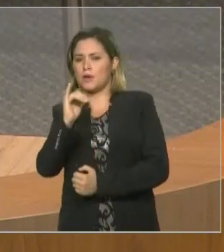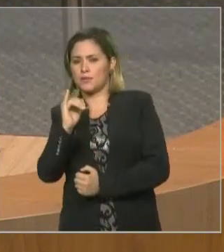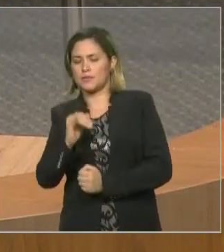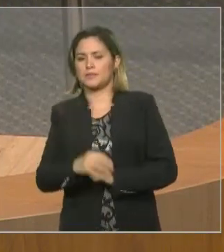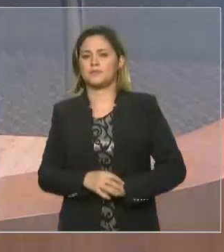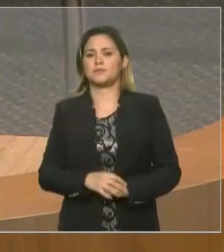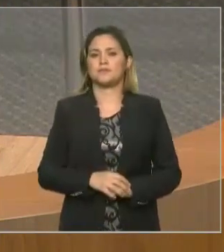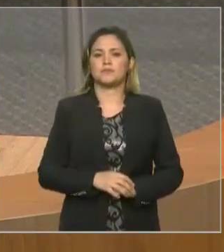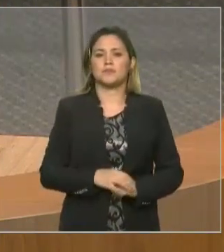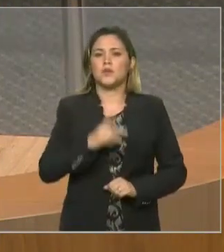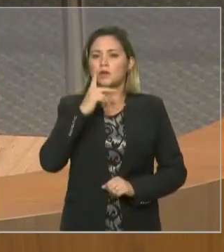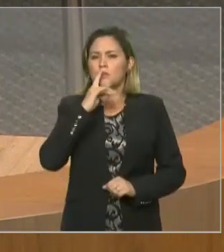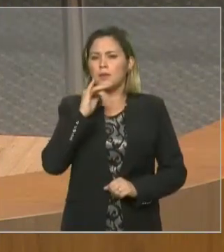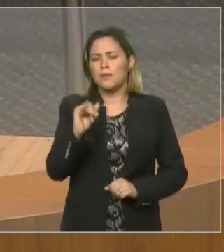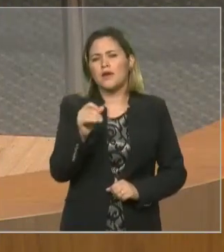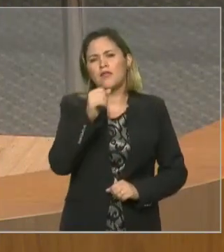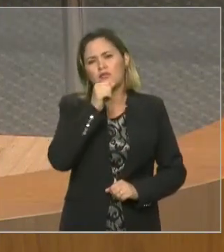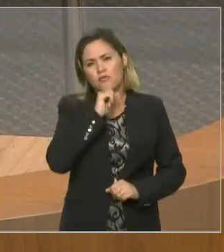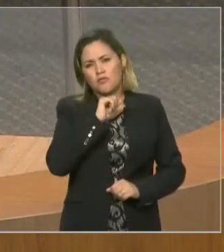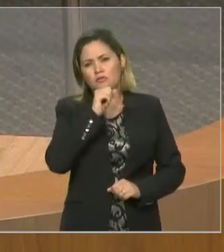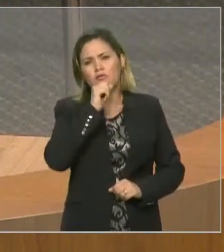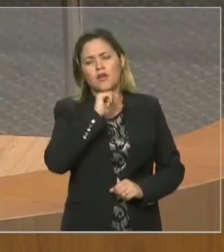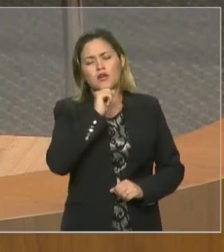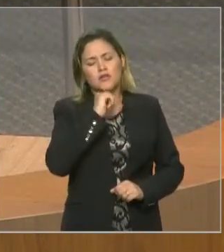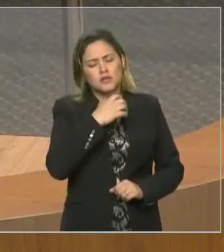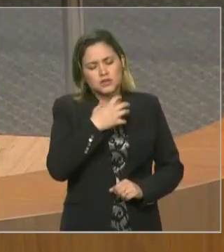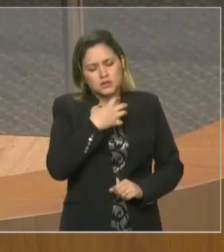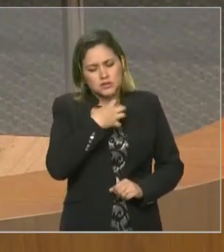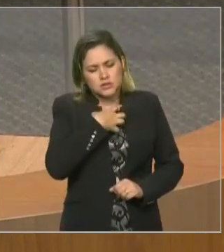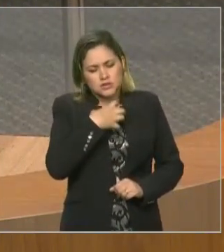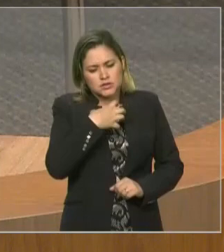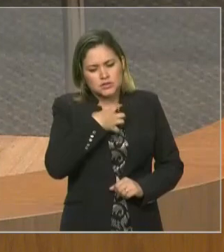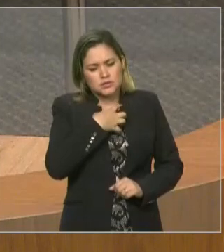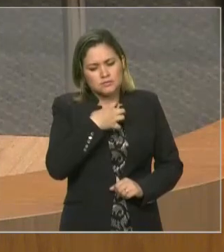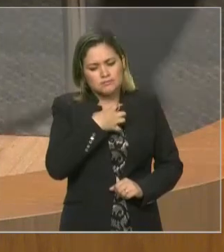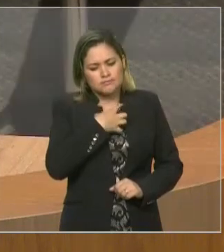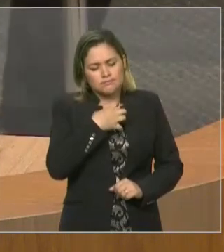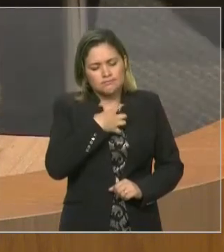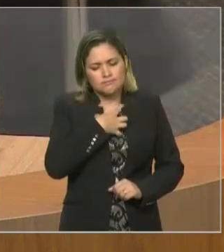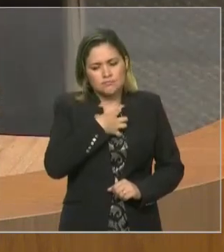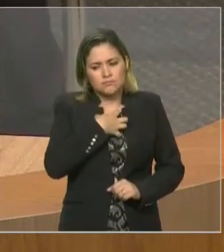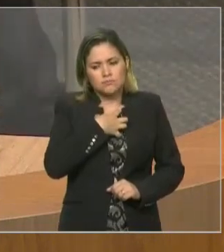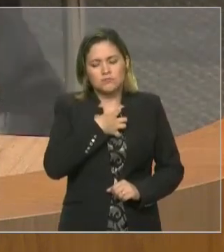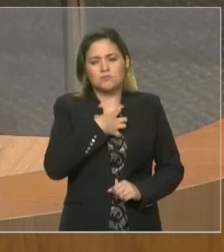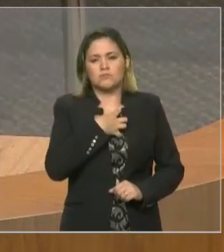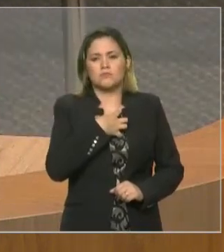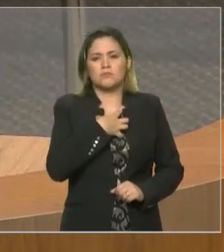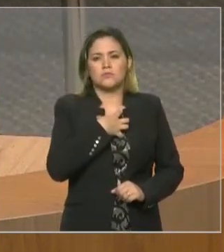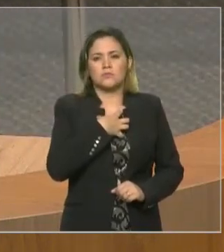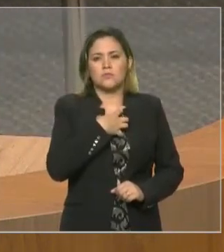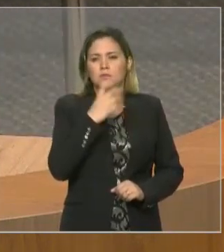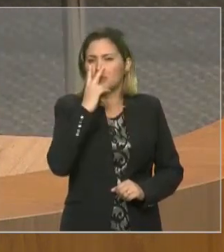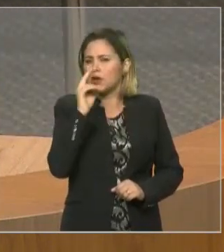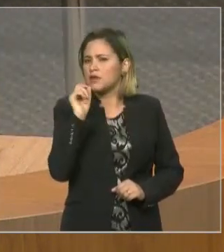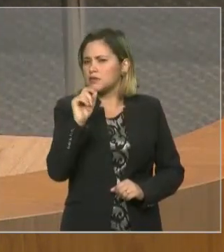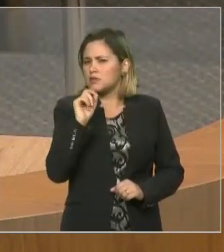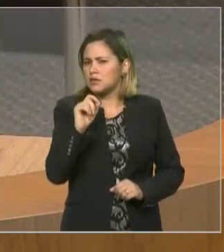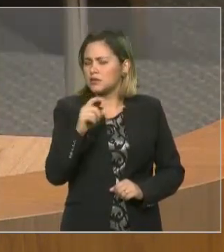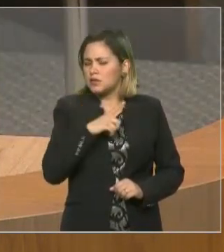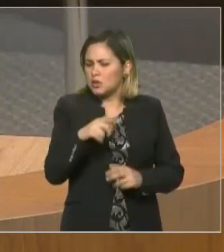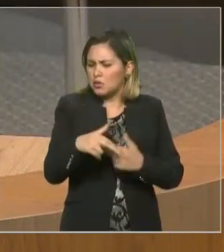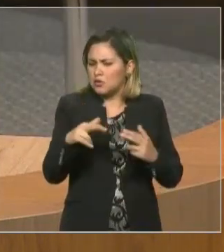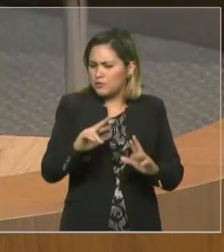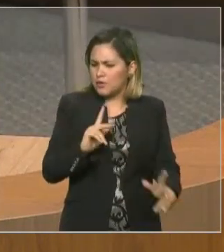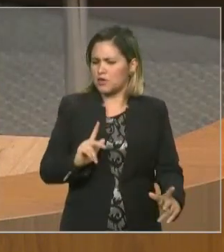já velho, sentindo como no perfume das flores que havia algo de anormal,